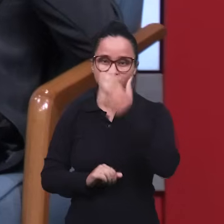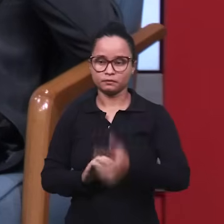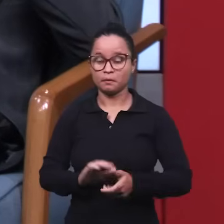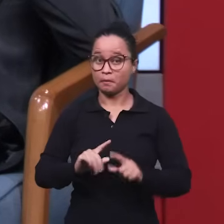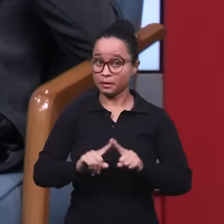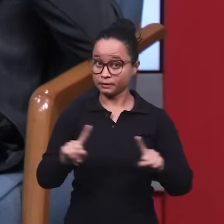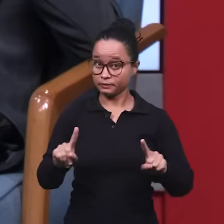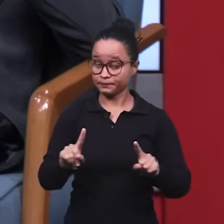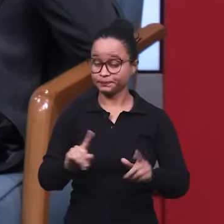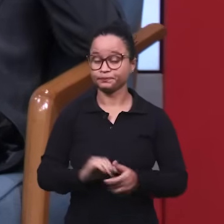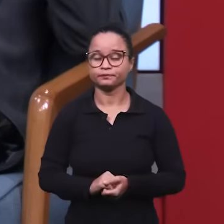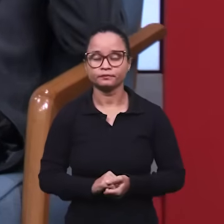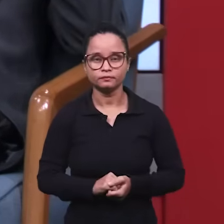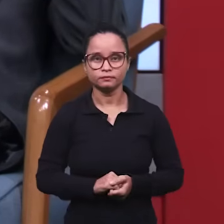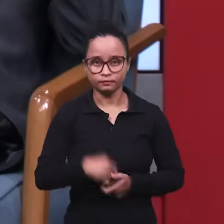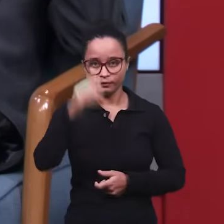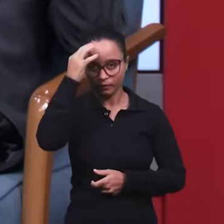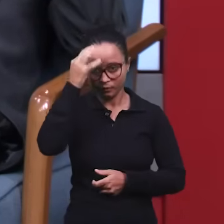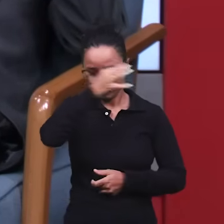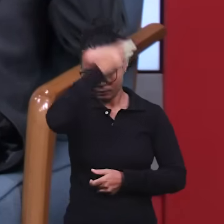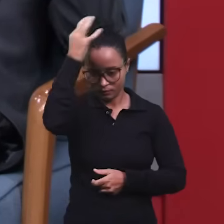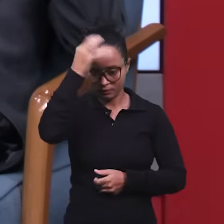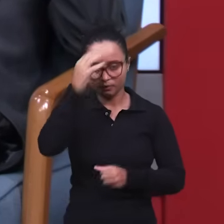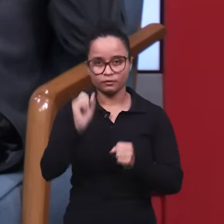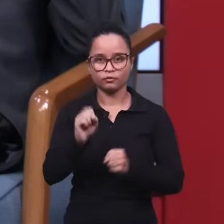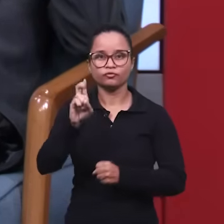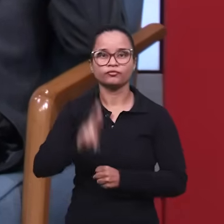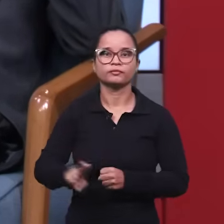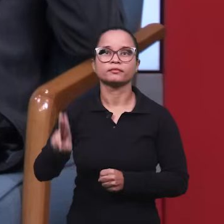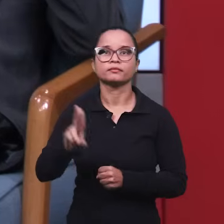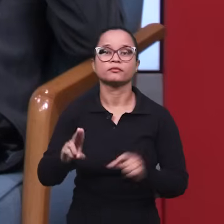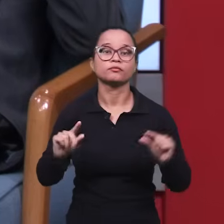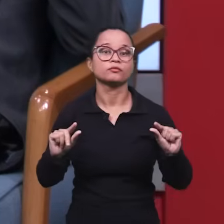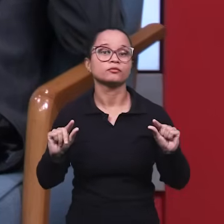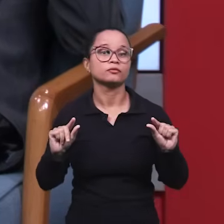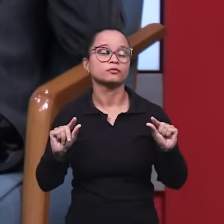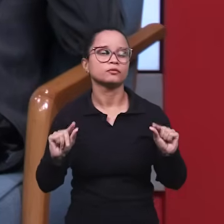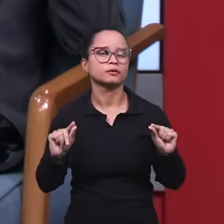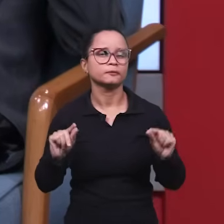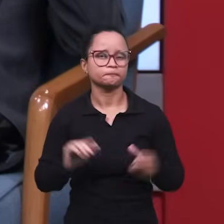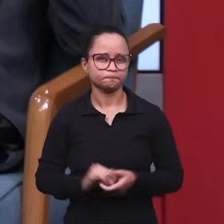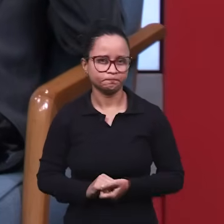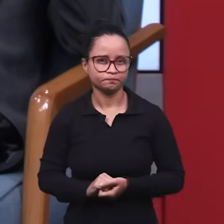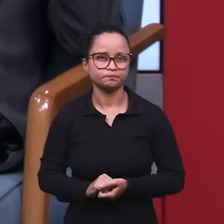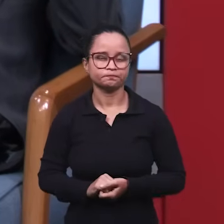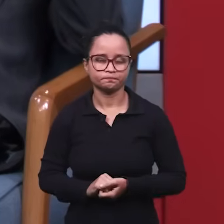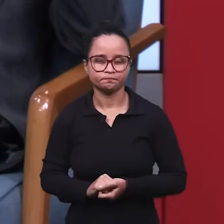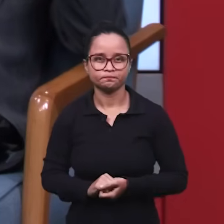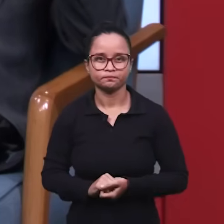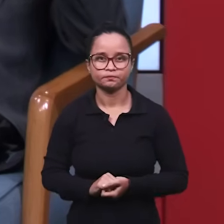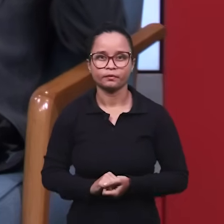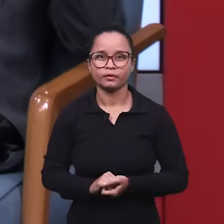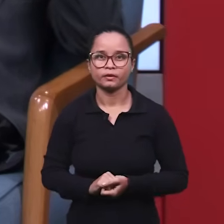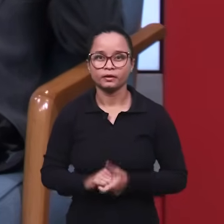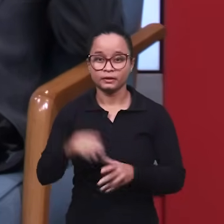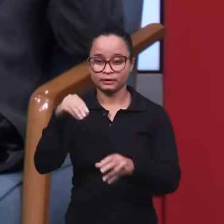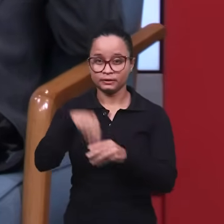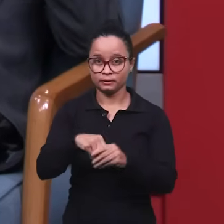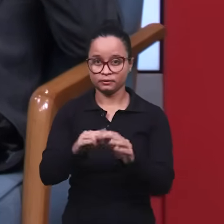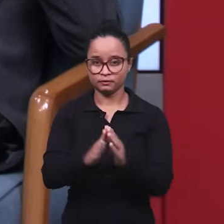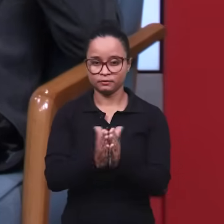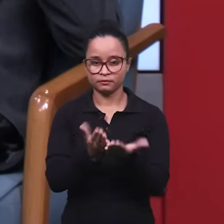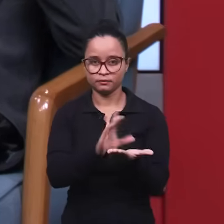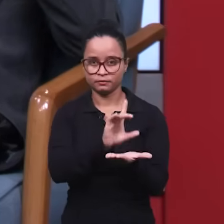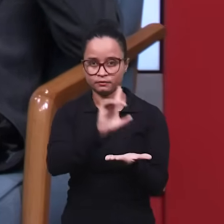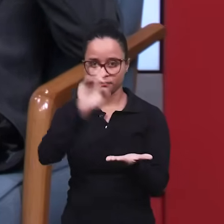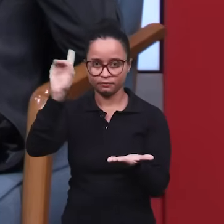aí, o Espírito Santo pode usar o quê? Aquilo que está